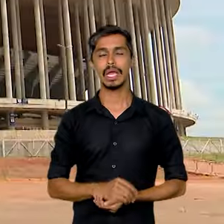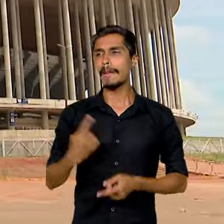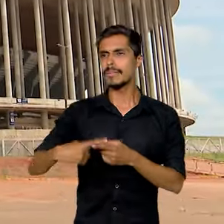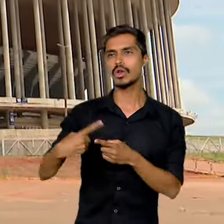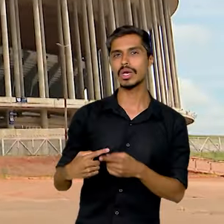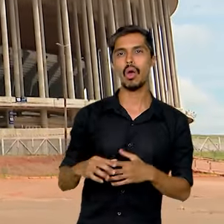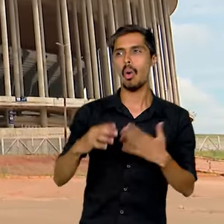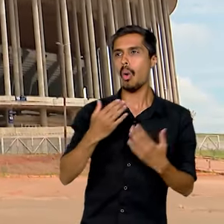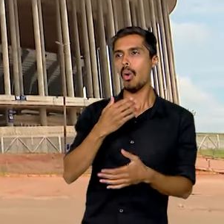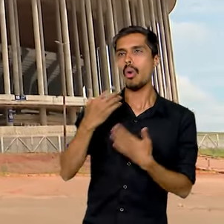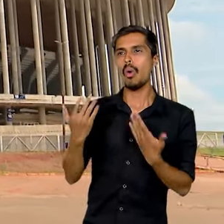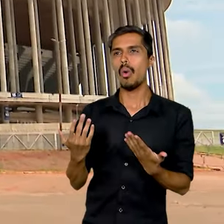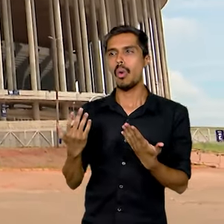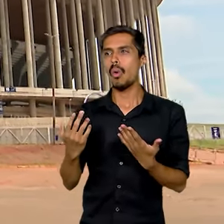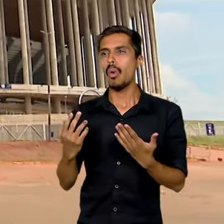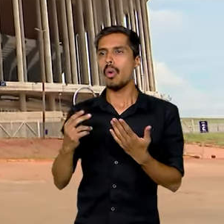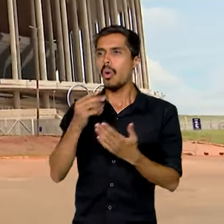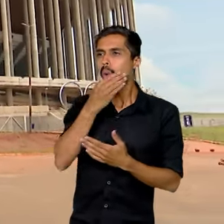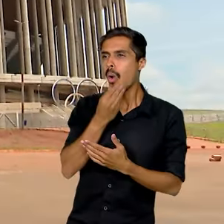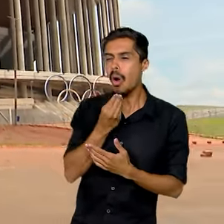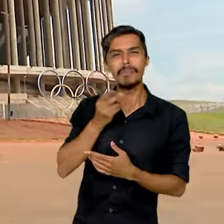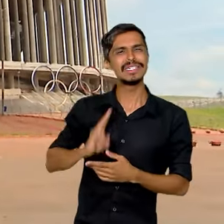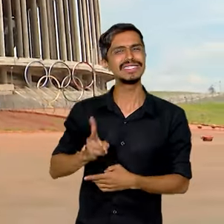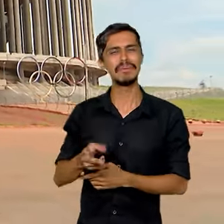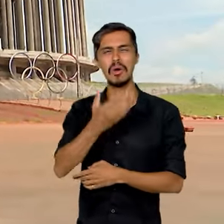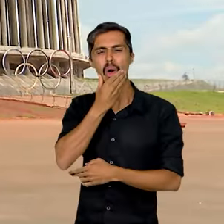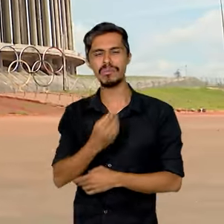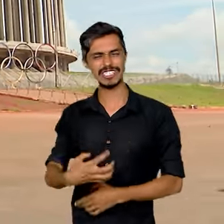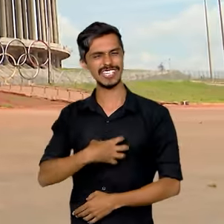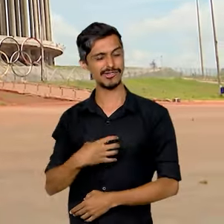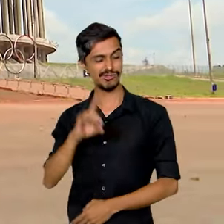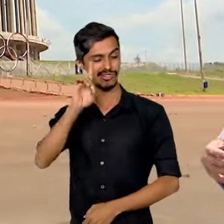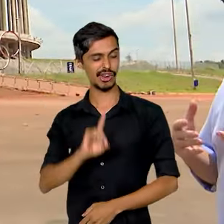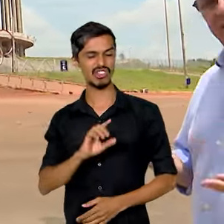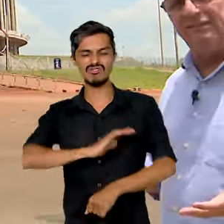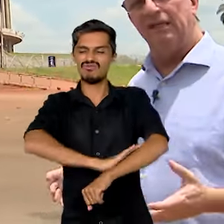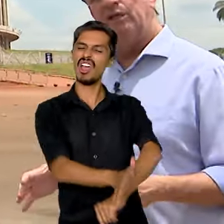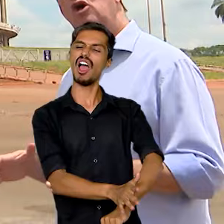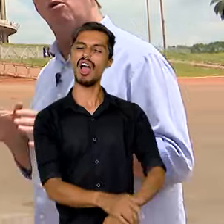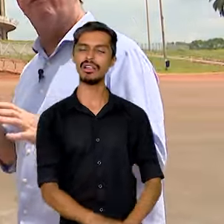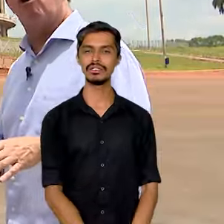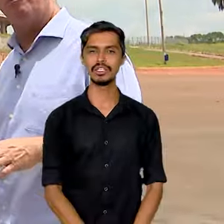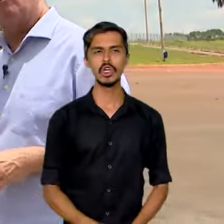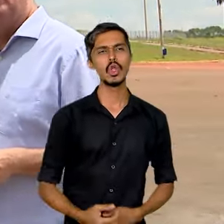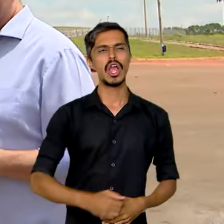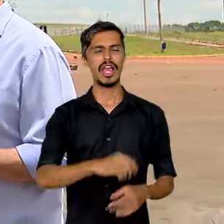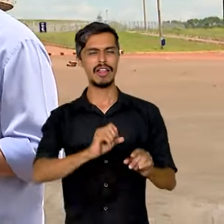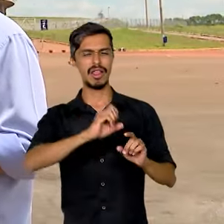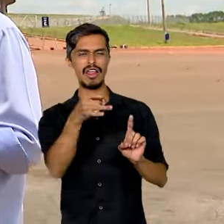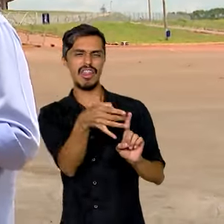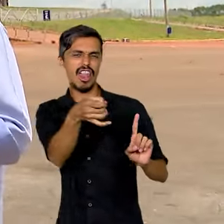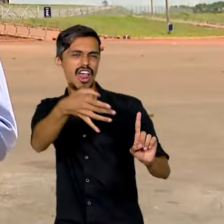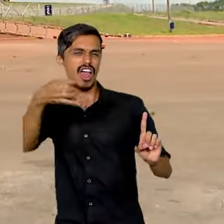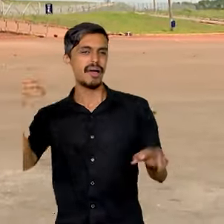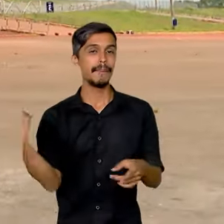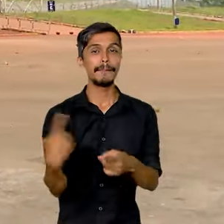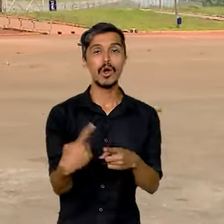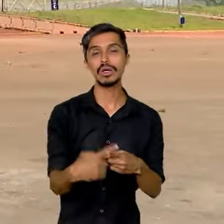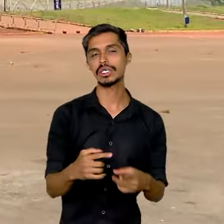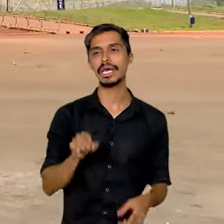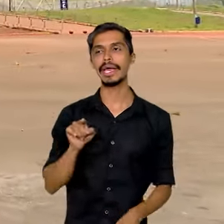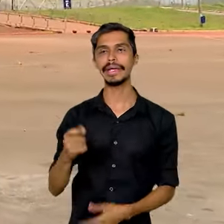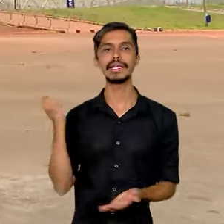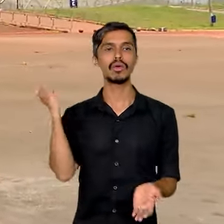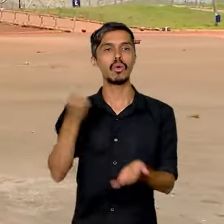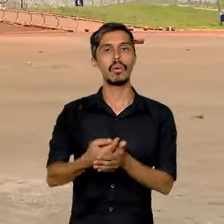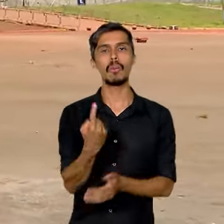Por que será que um homem, e é quase sempre um homem, se sente no direito de ser racista e homofóbico simplesmente pelo fato de